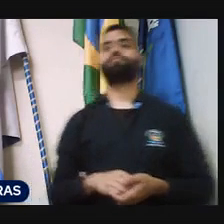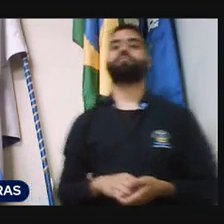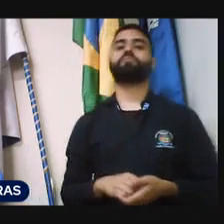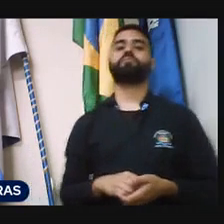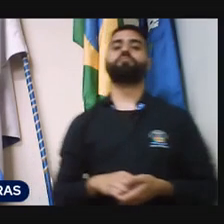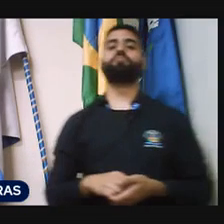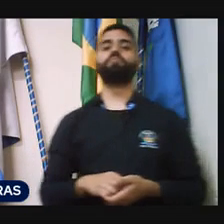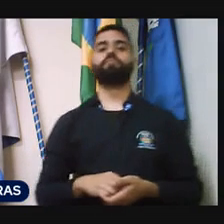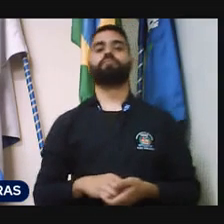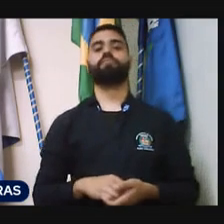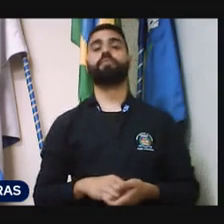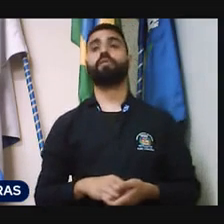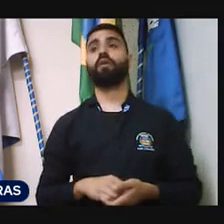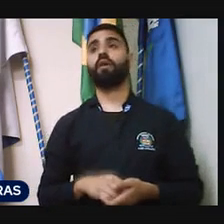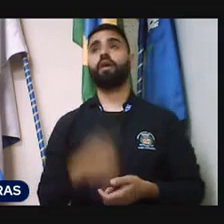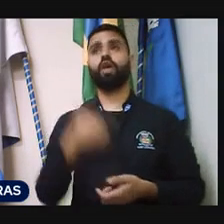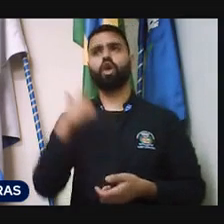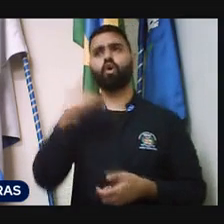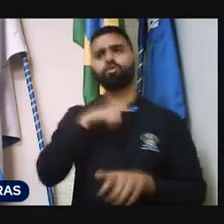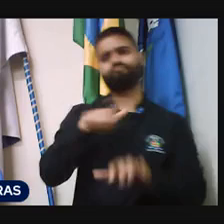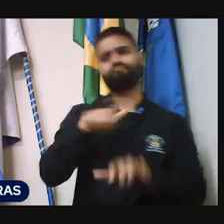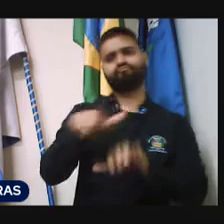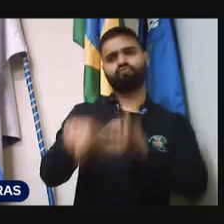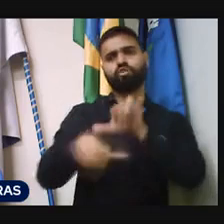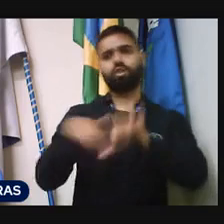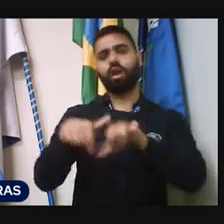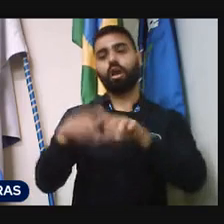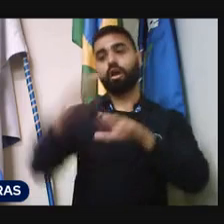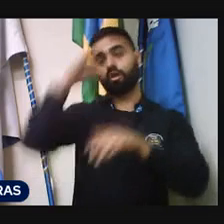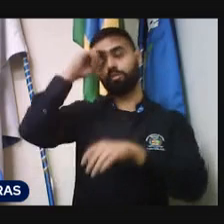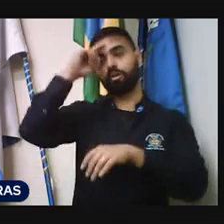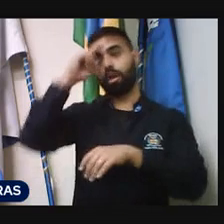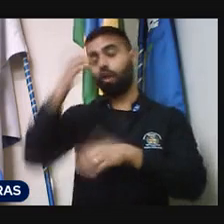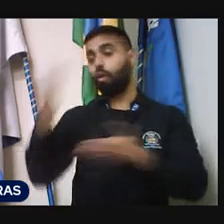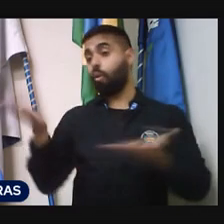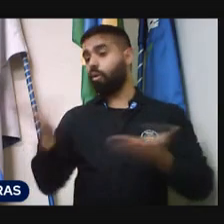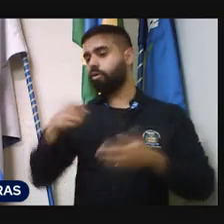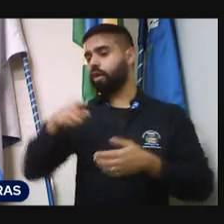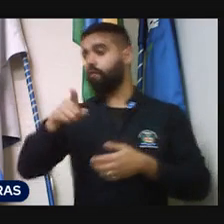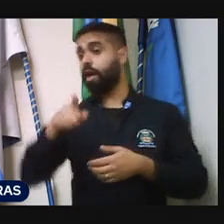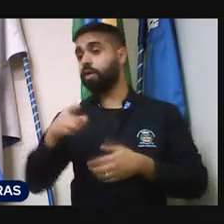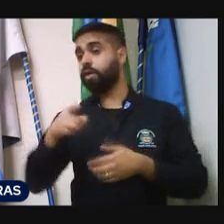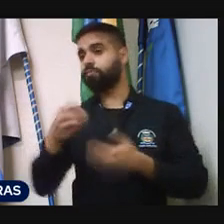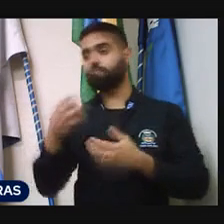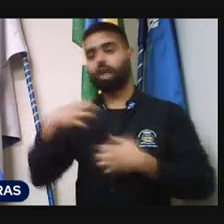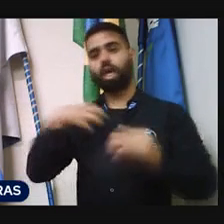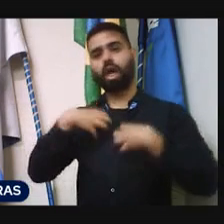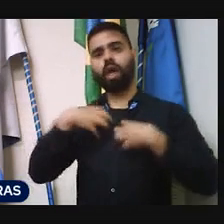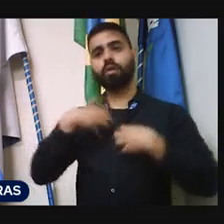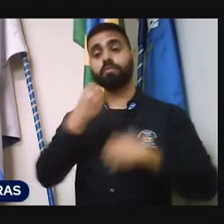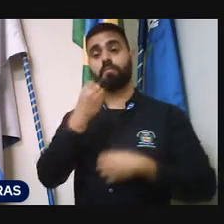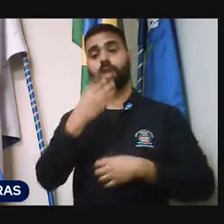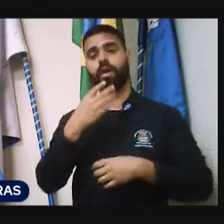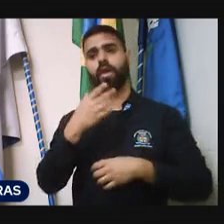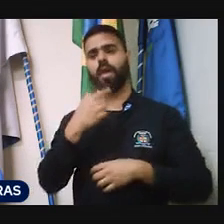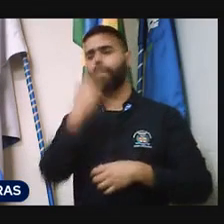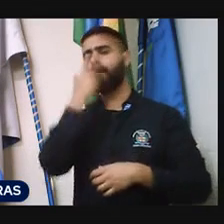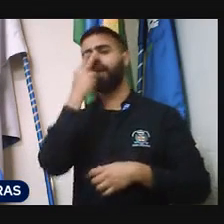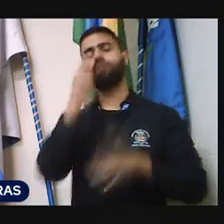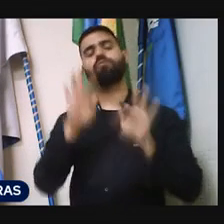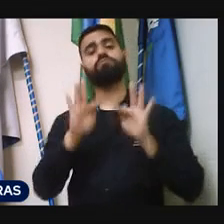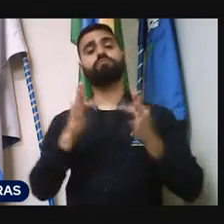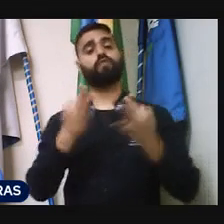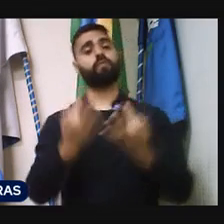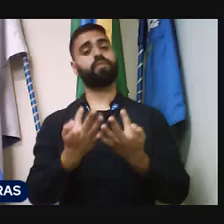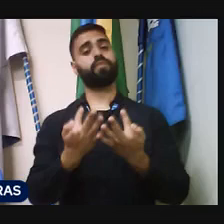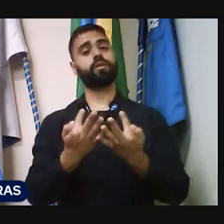ambiente onde você se sente bem e onde todos são integrados ali uma família